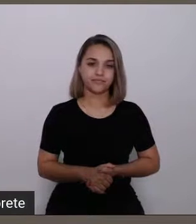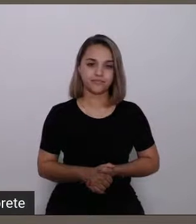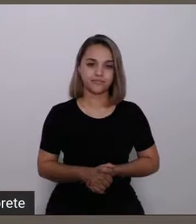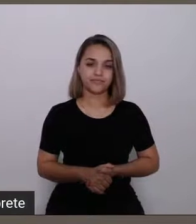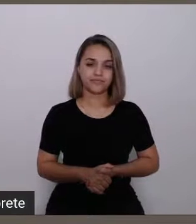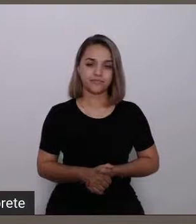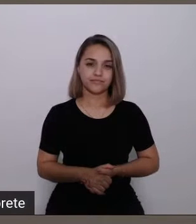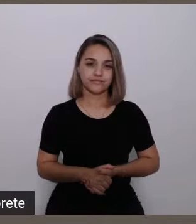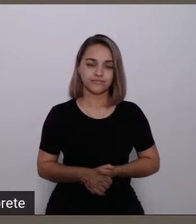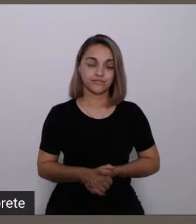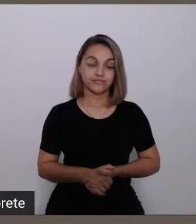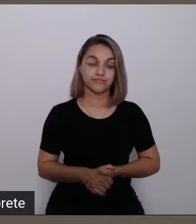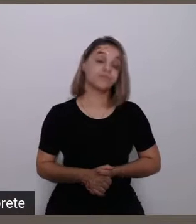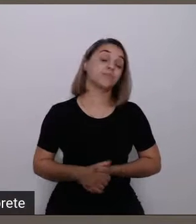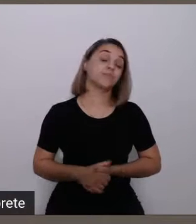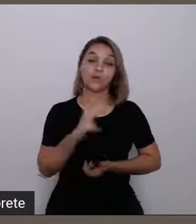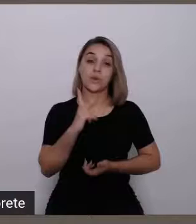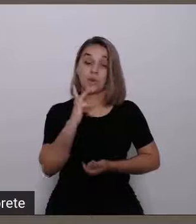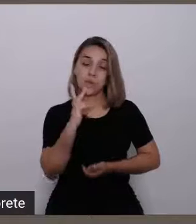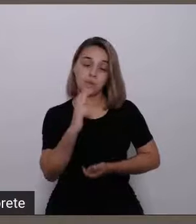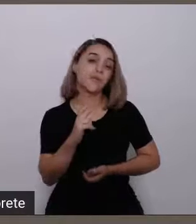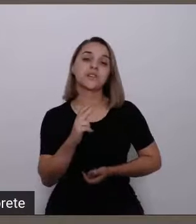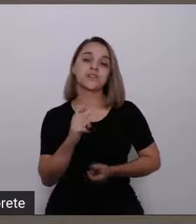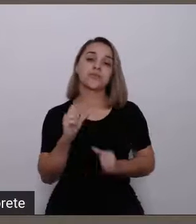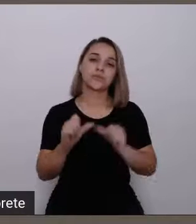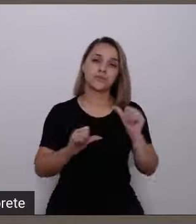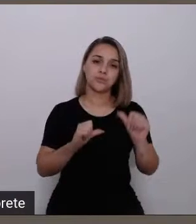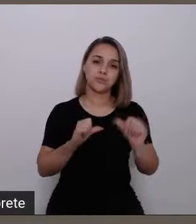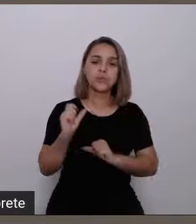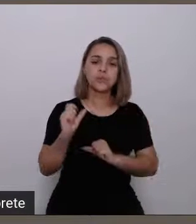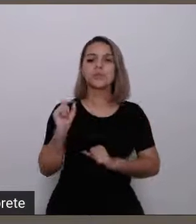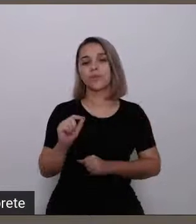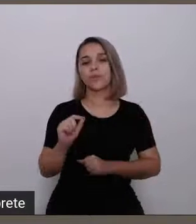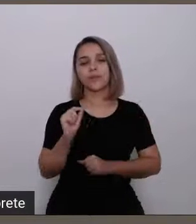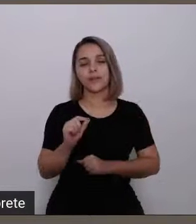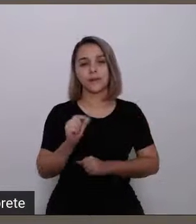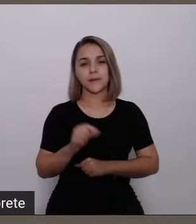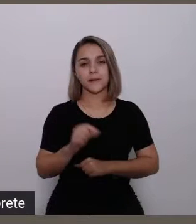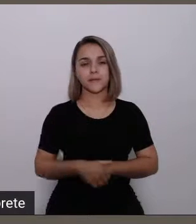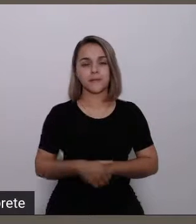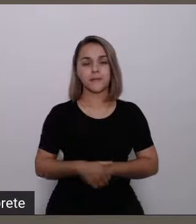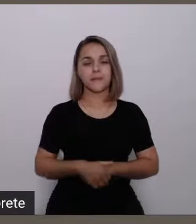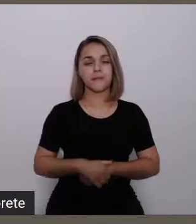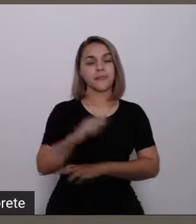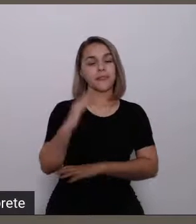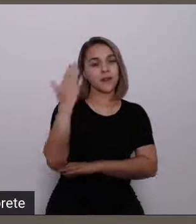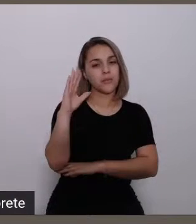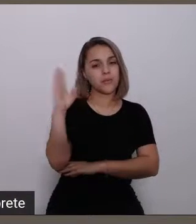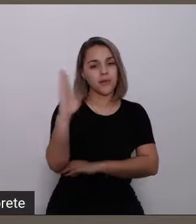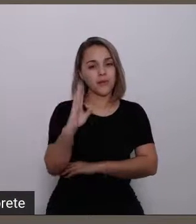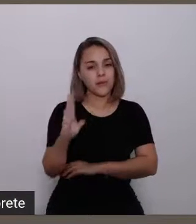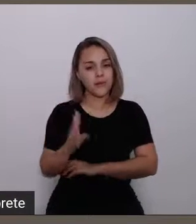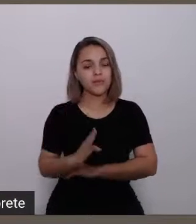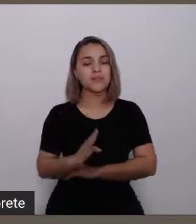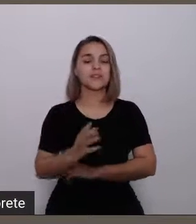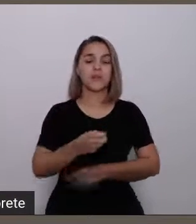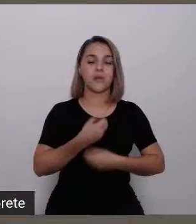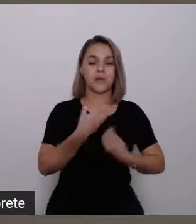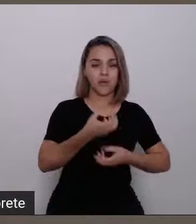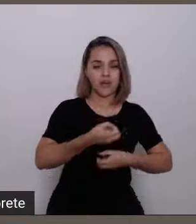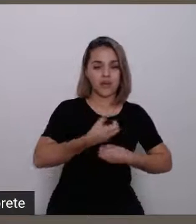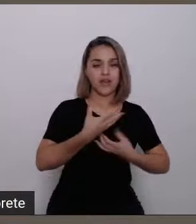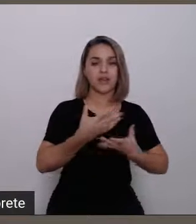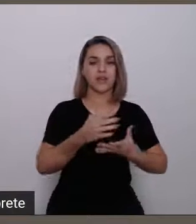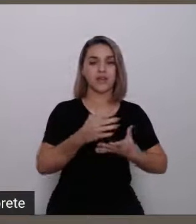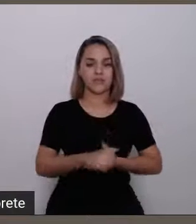O que eu acho que muda, né, no Pau Brasil, nos poemas do Pau Brasil, em outros